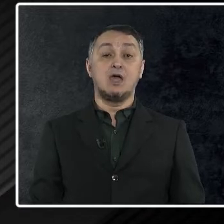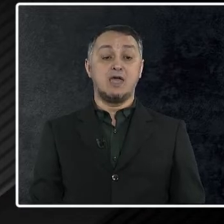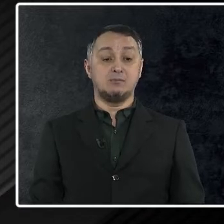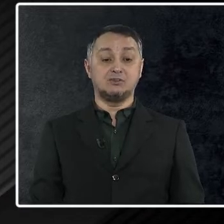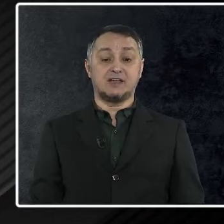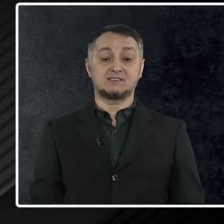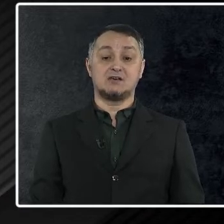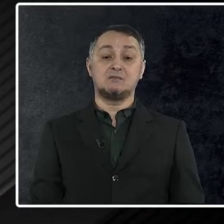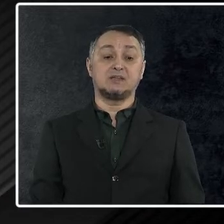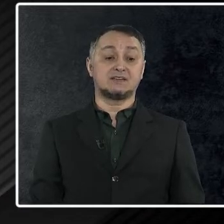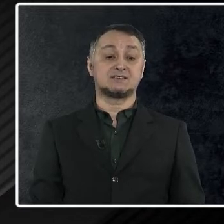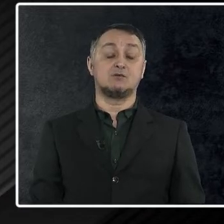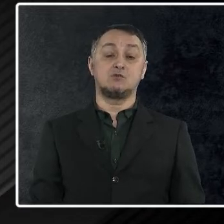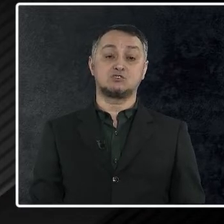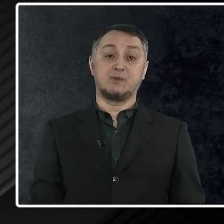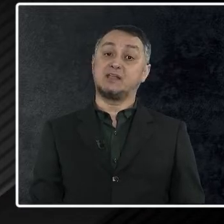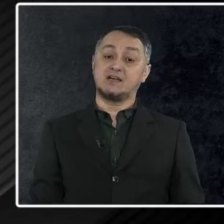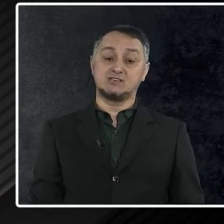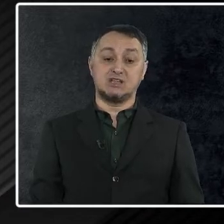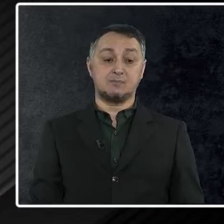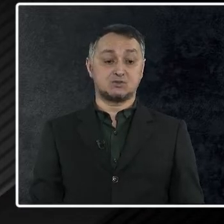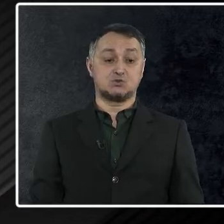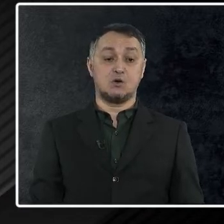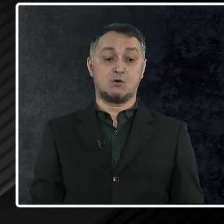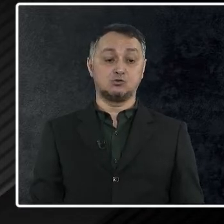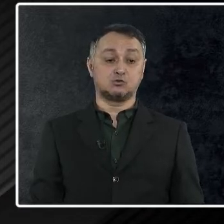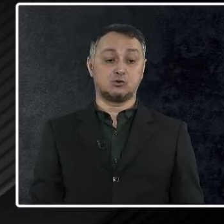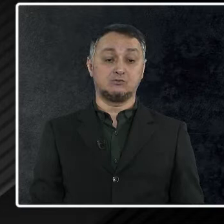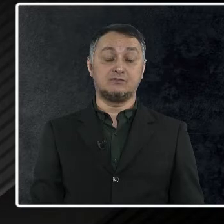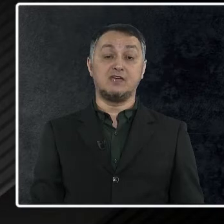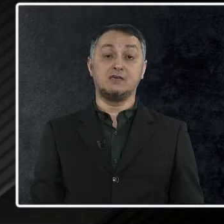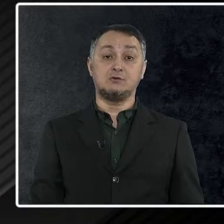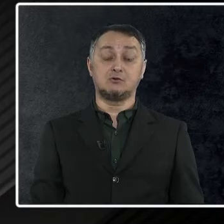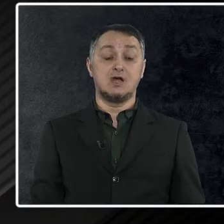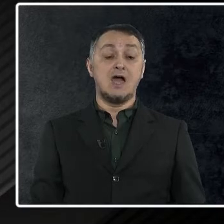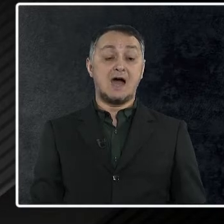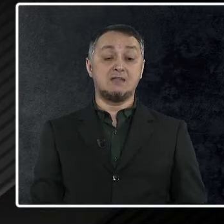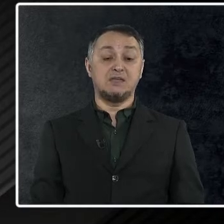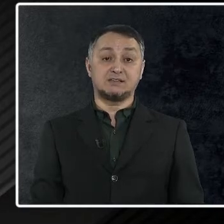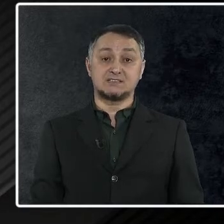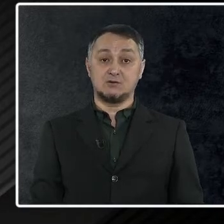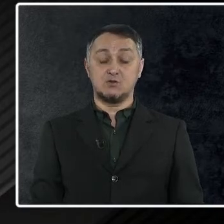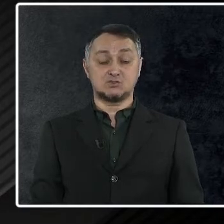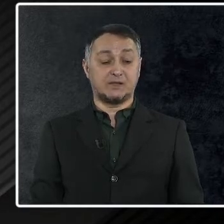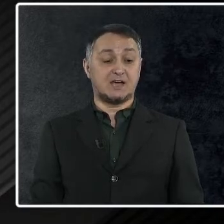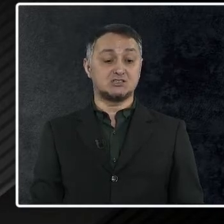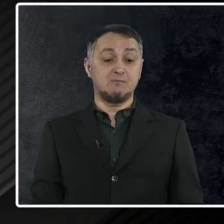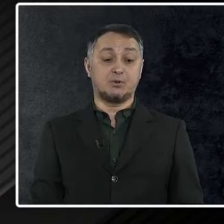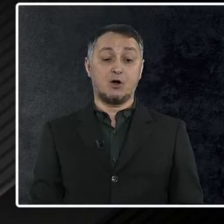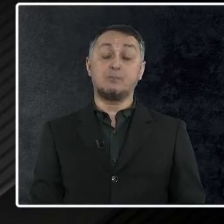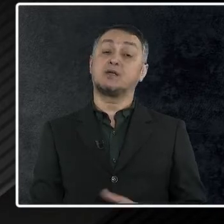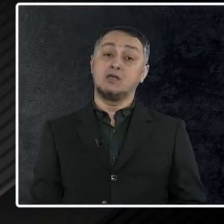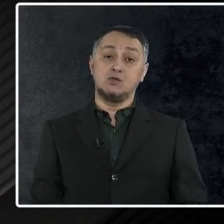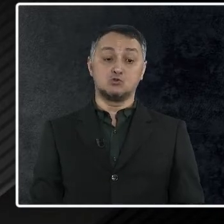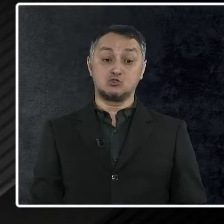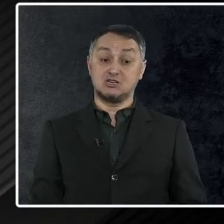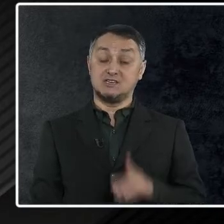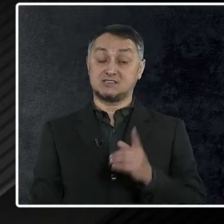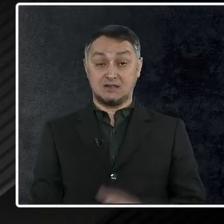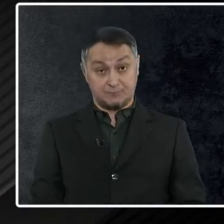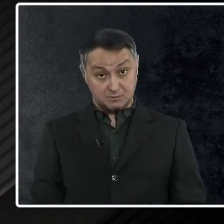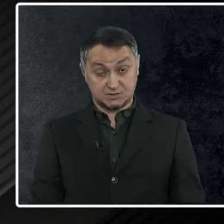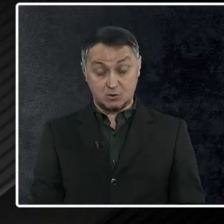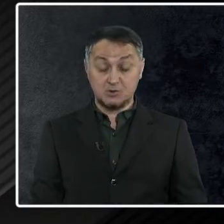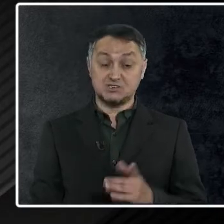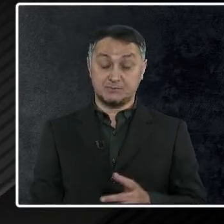candidato, remuneração, alimentação e hospedagem da pessoa condutora do veículo, alimentação e hospedagem própria e uso de